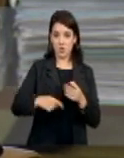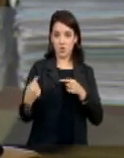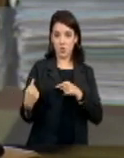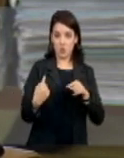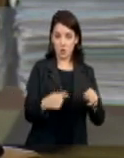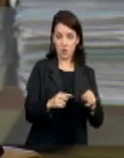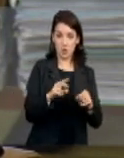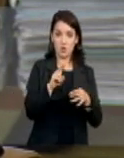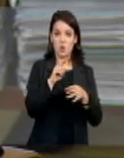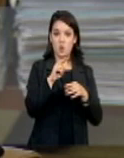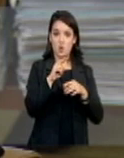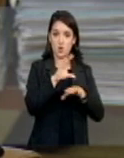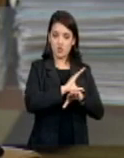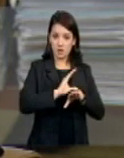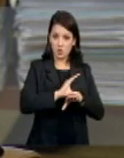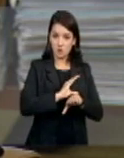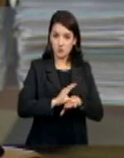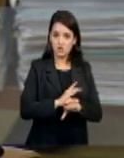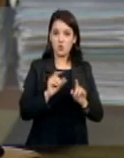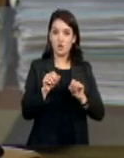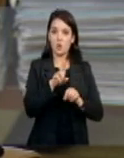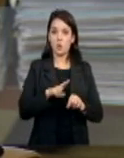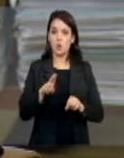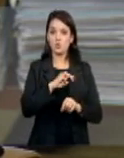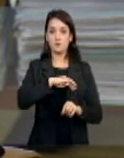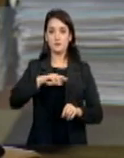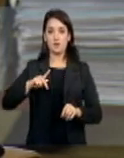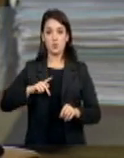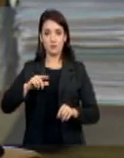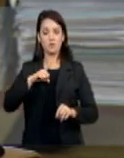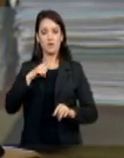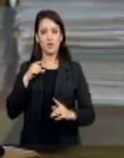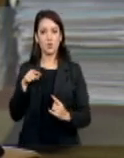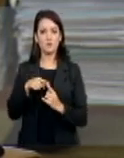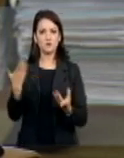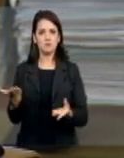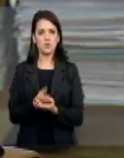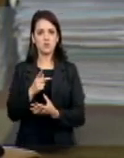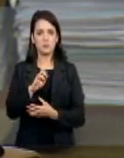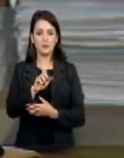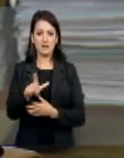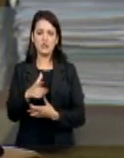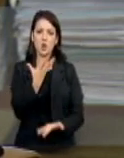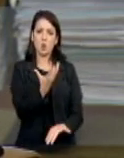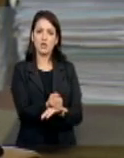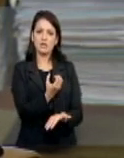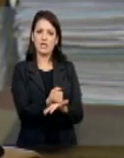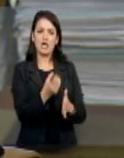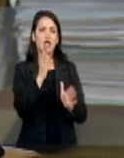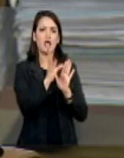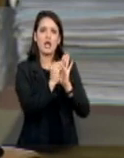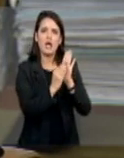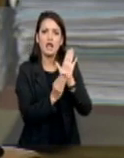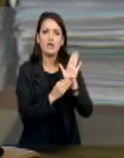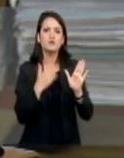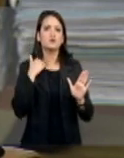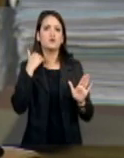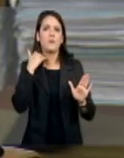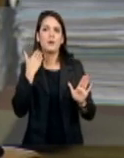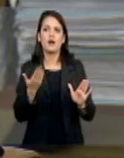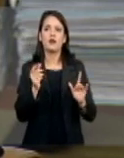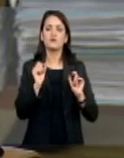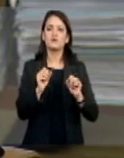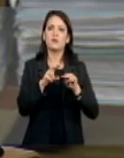o uso pelo ministério público para fins penais de dados bancários legitimamente obtidos pela receita